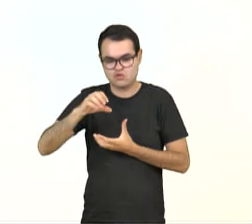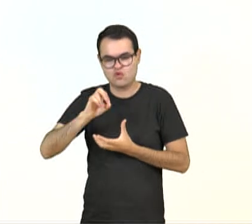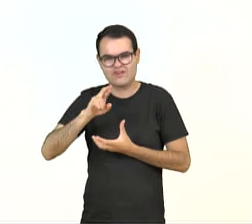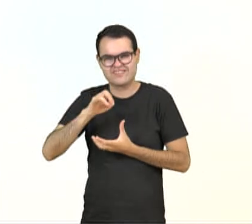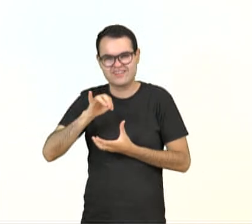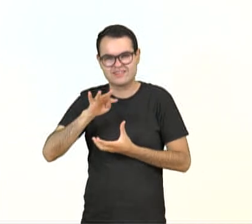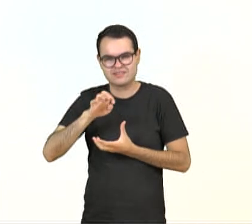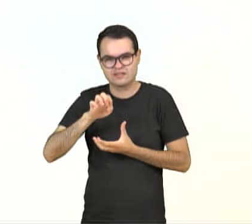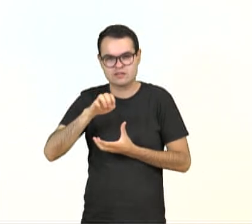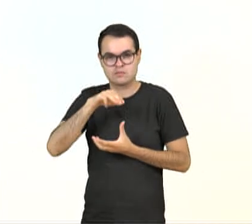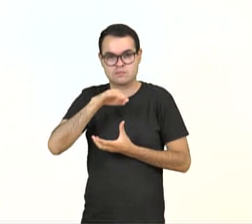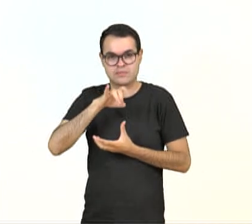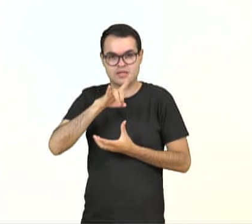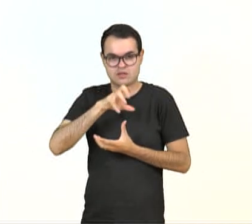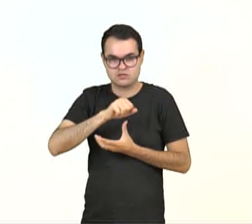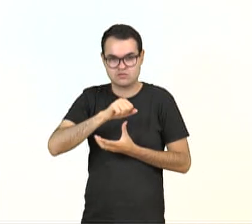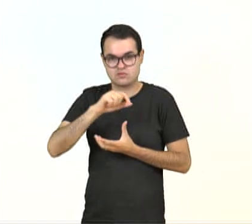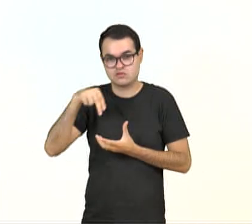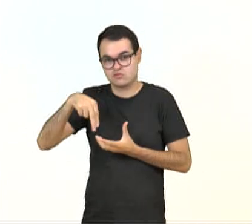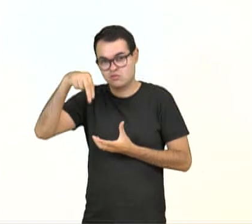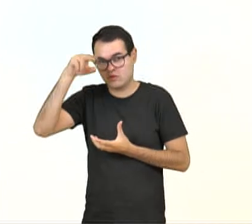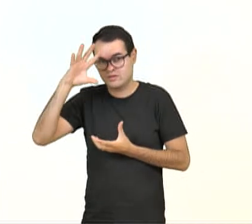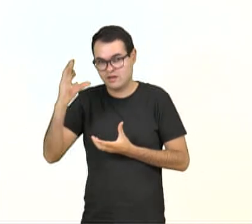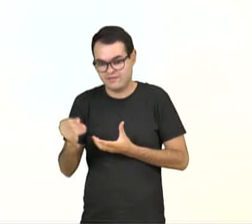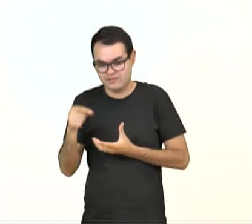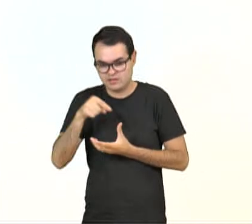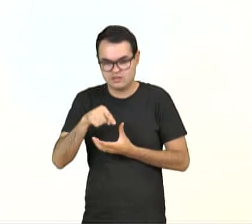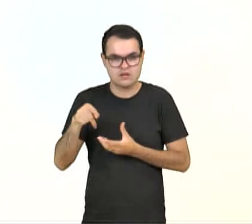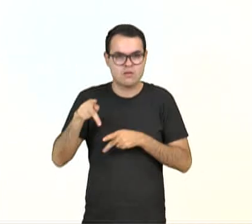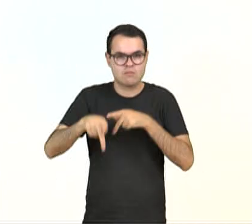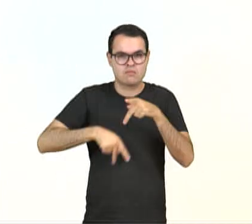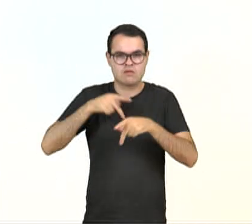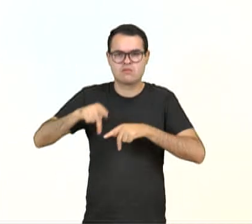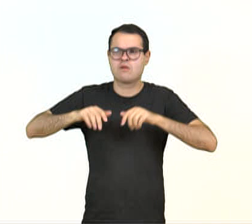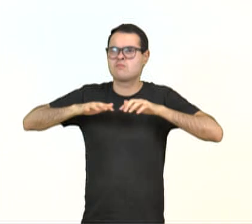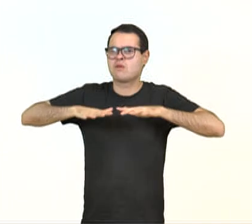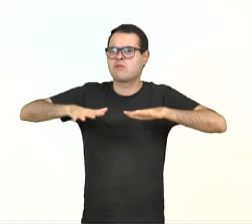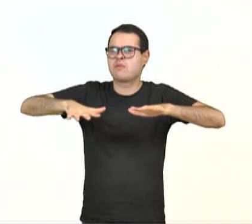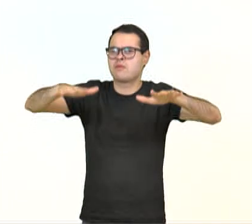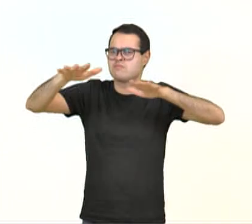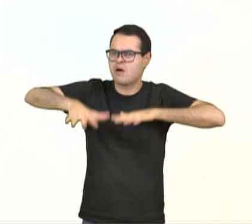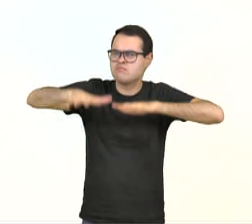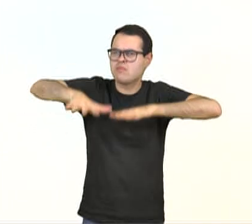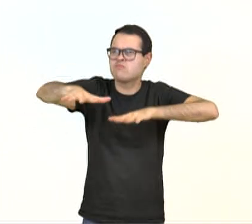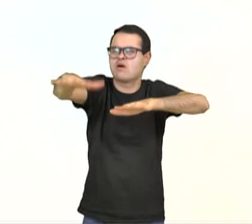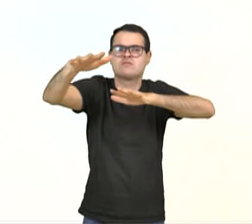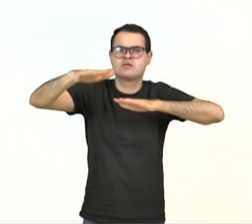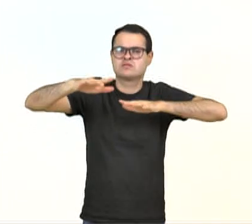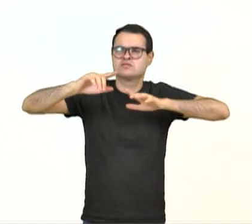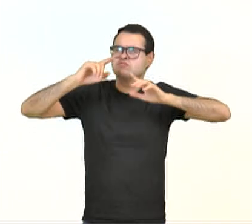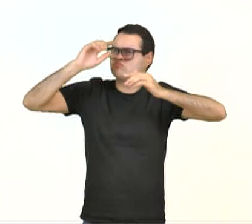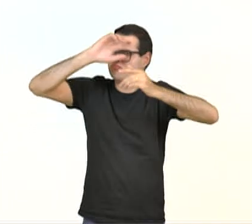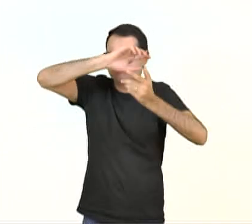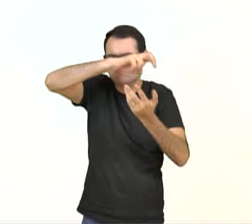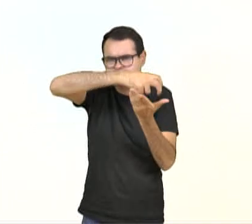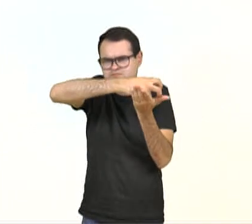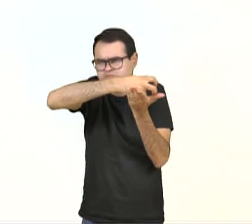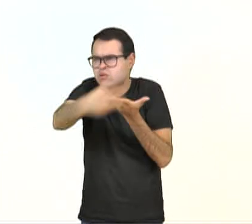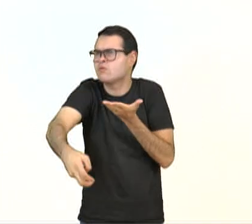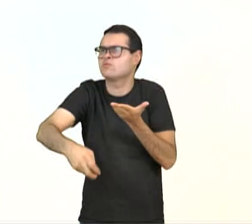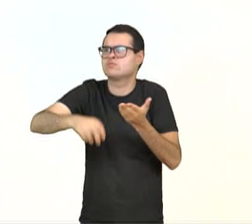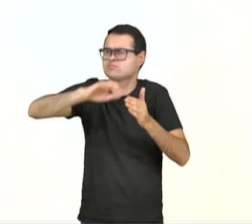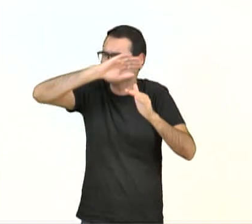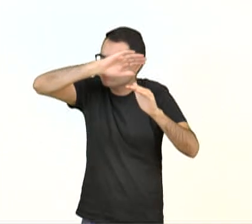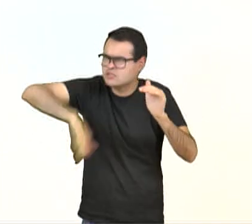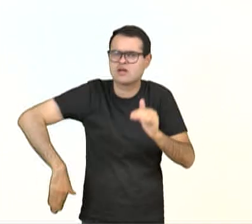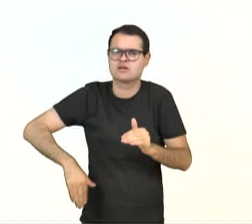que a população foi às ruas para derrubar ditadores ou reivindicar melhores condições